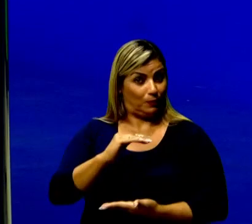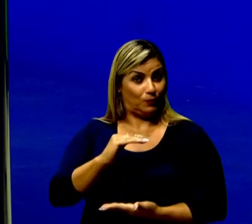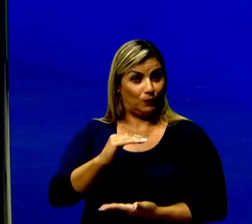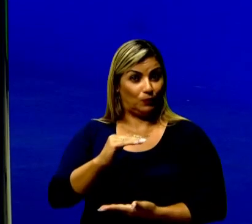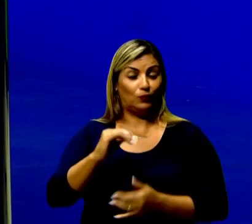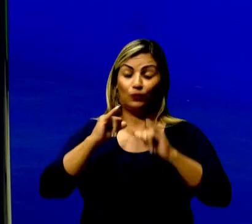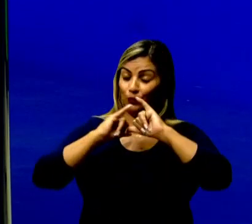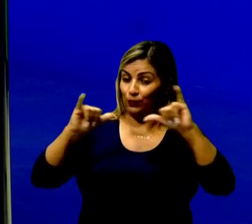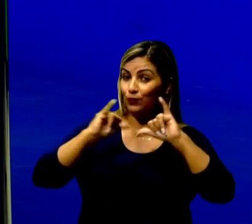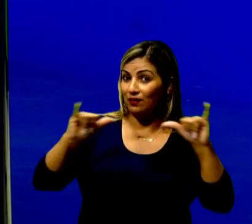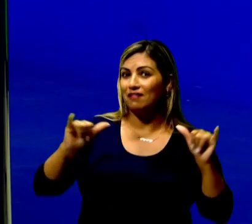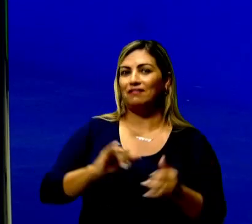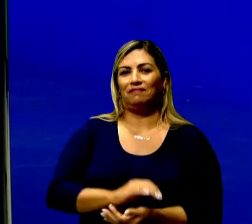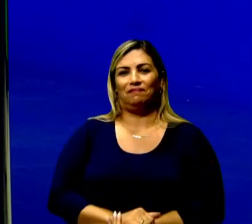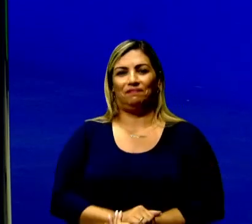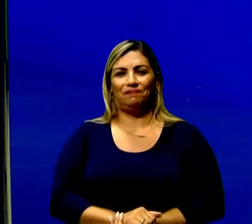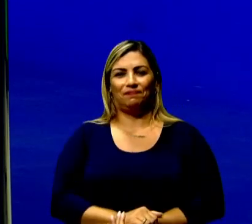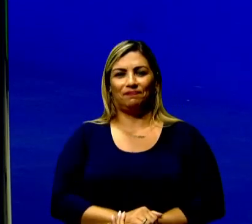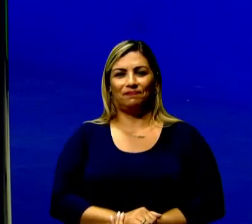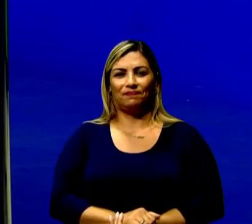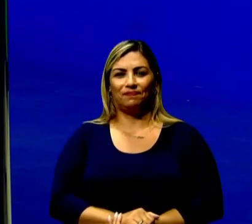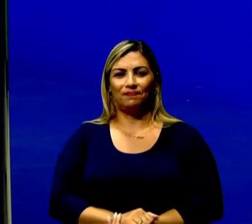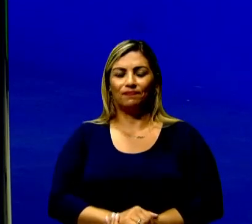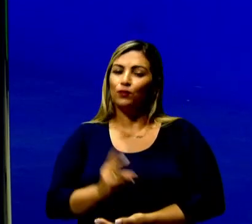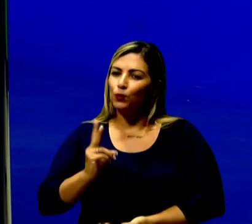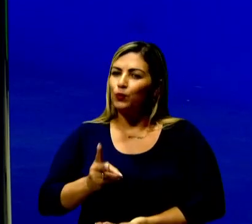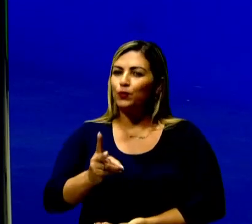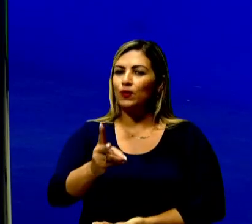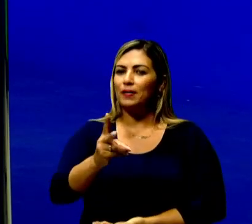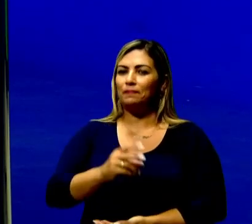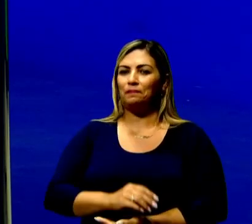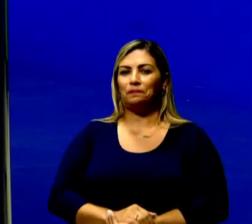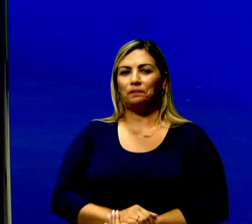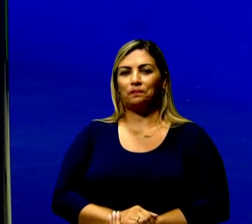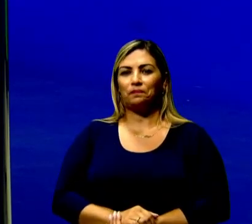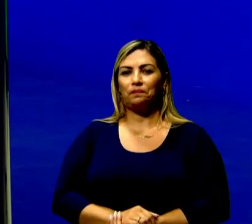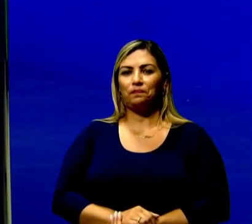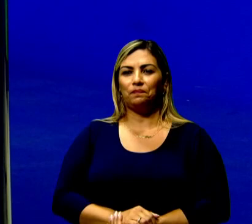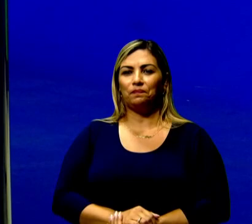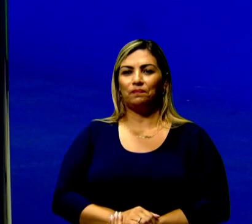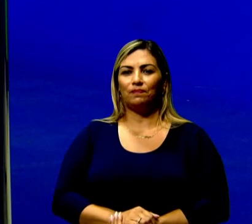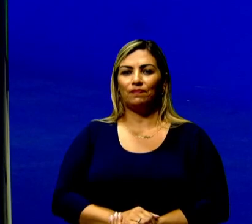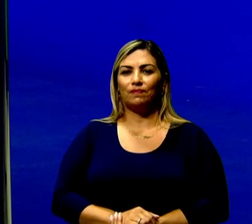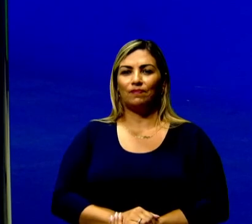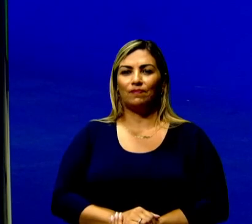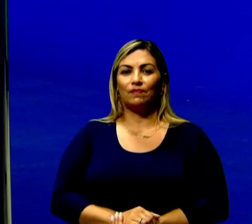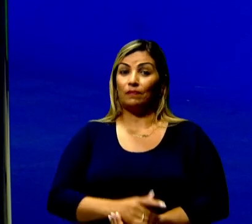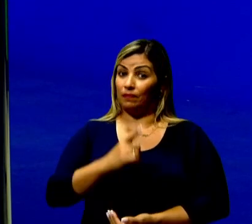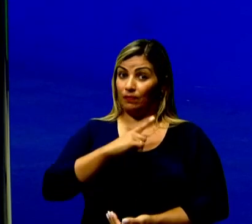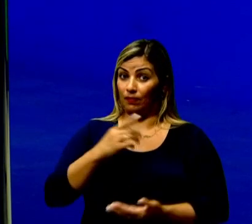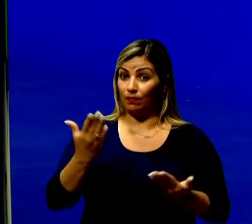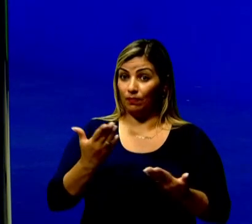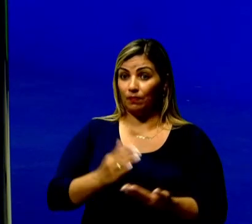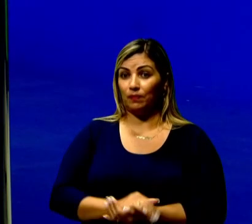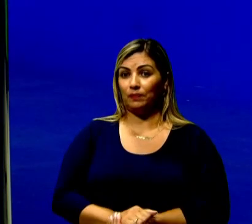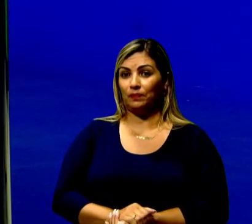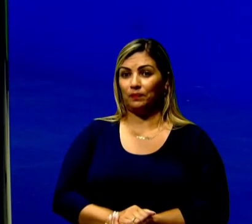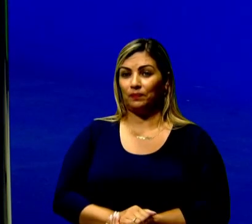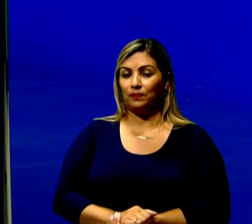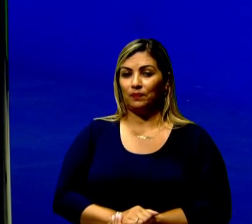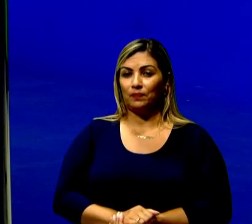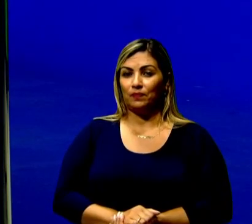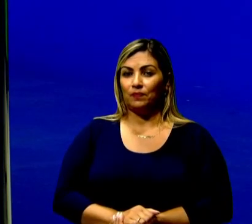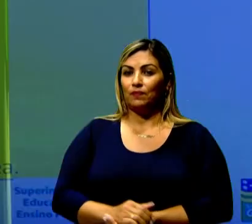sendo divulgado né vamos continuar olha só então nós temos aqui o